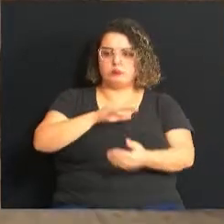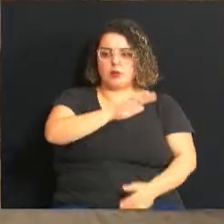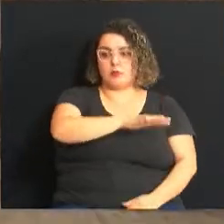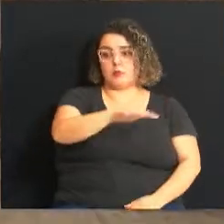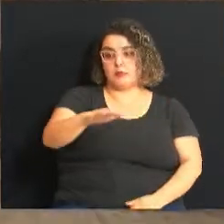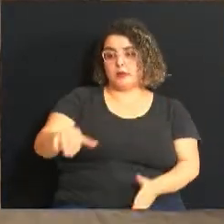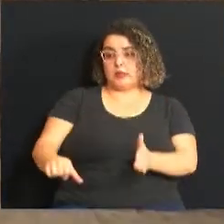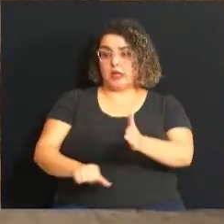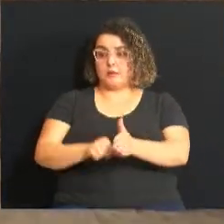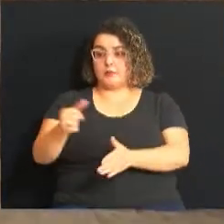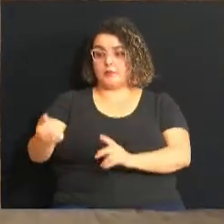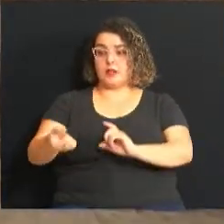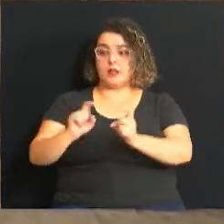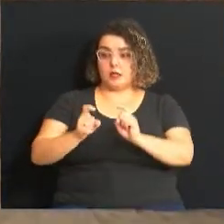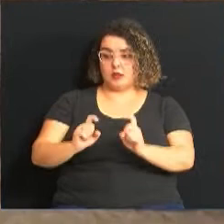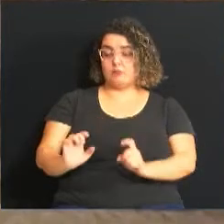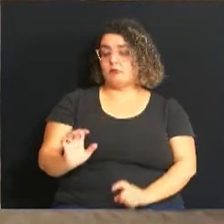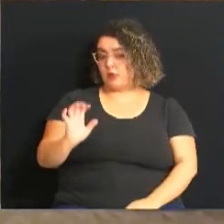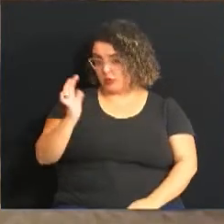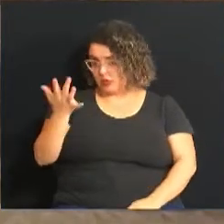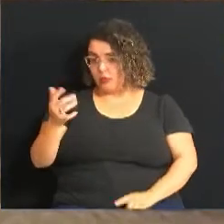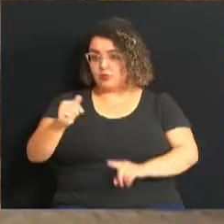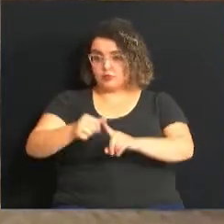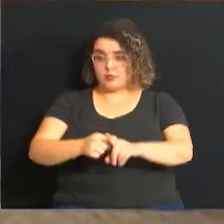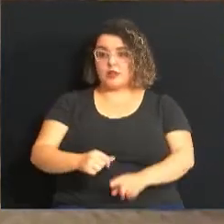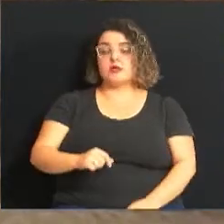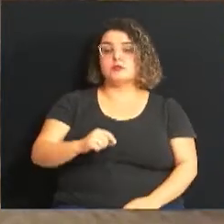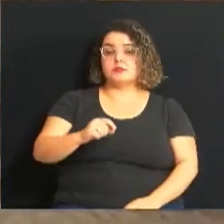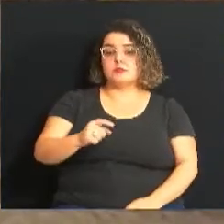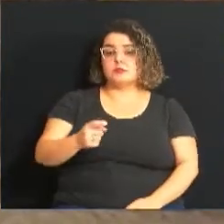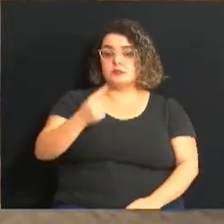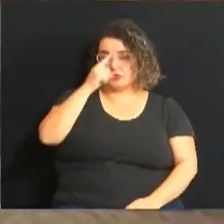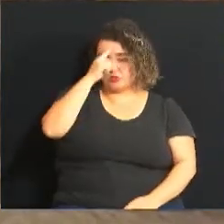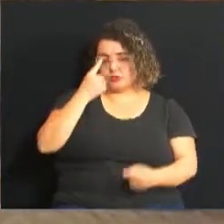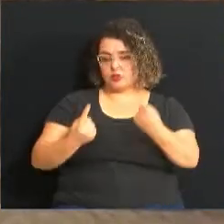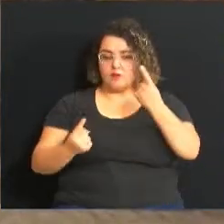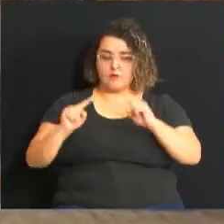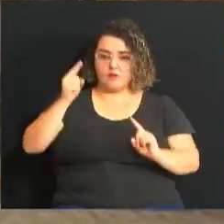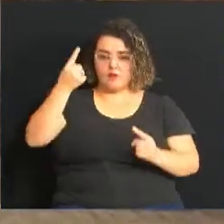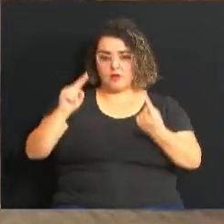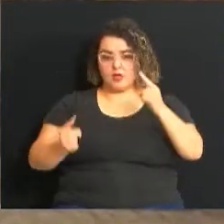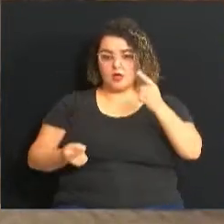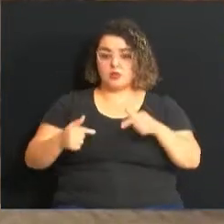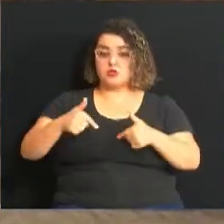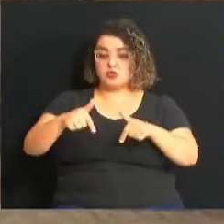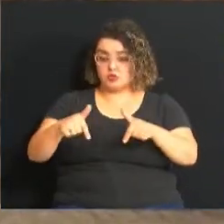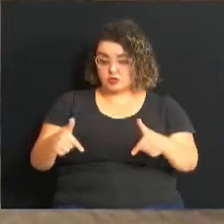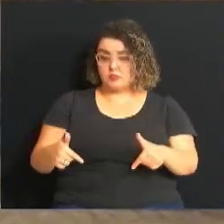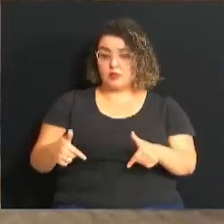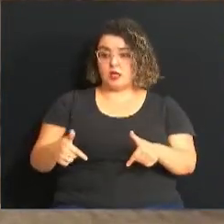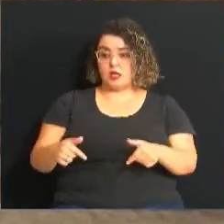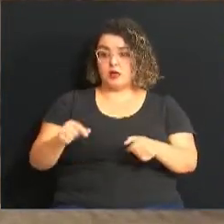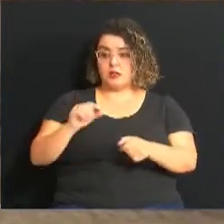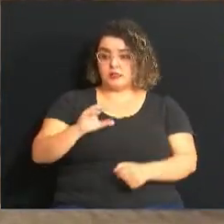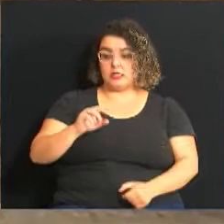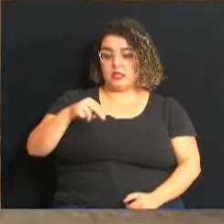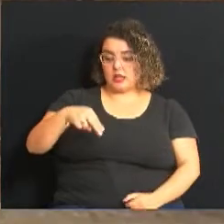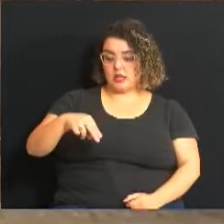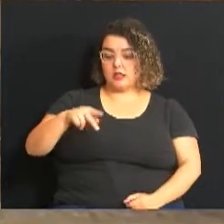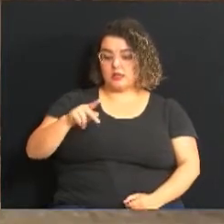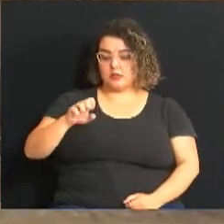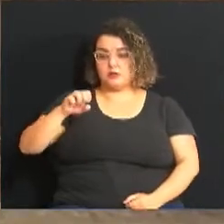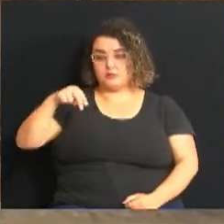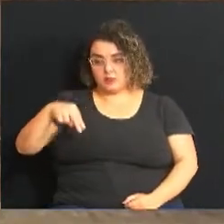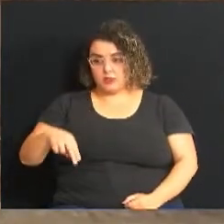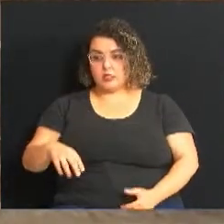reunião da comissão, que aconteceu no mês de fevereiro, o tema foram os trabalhos que são realizados pelo CNPEM, Centro Nacional